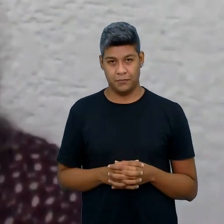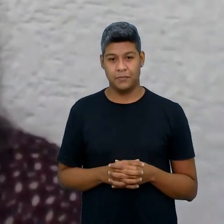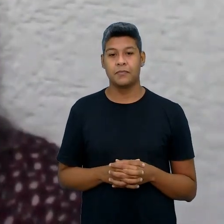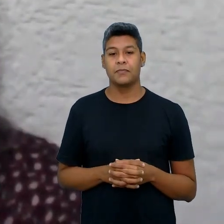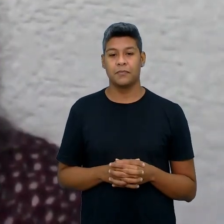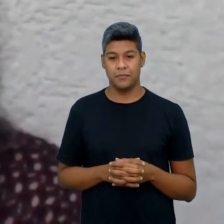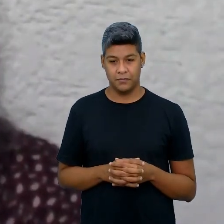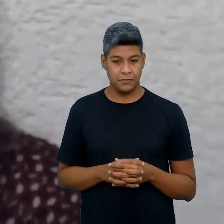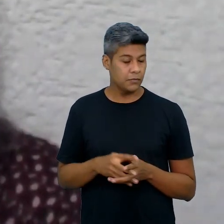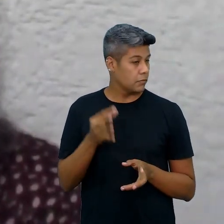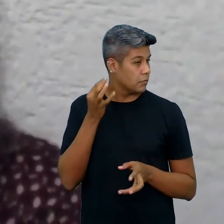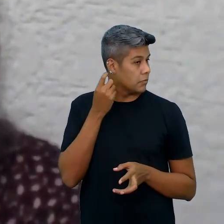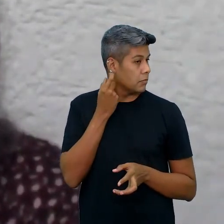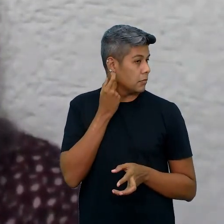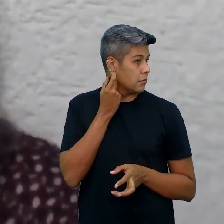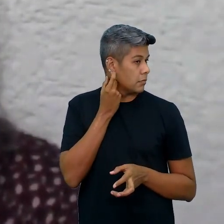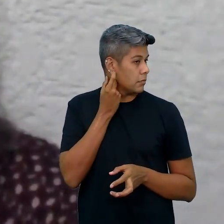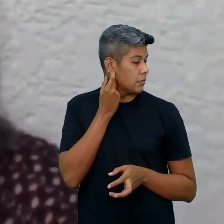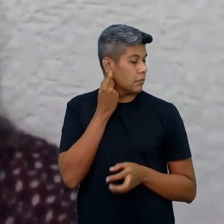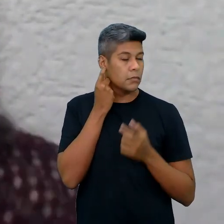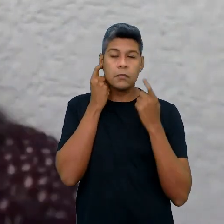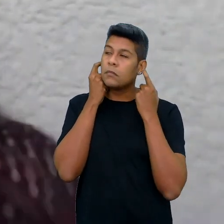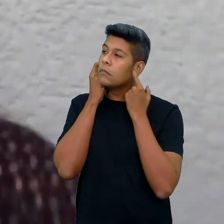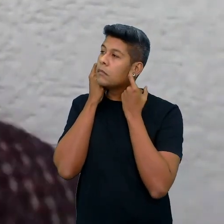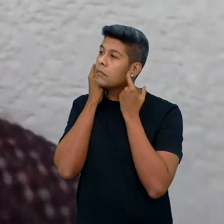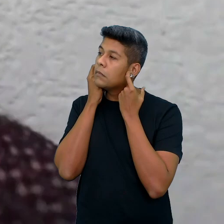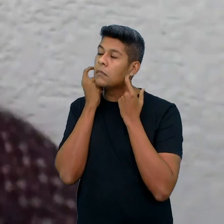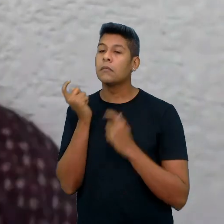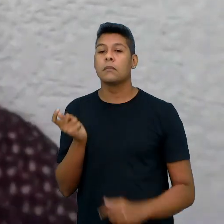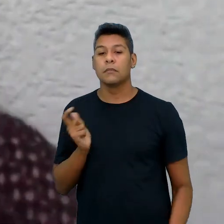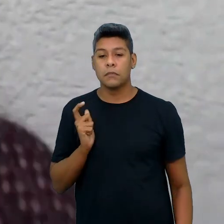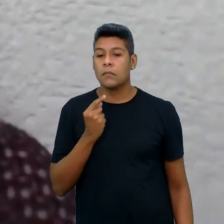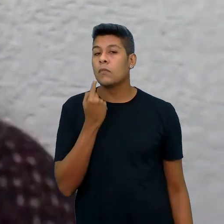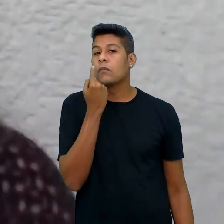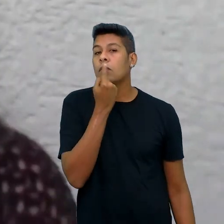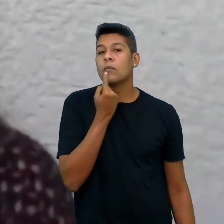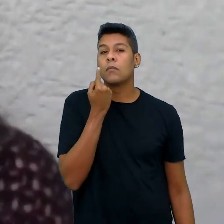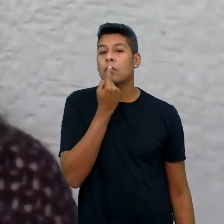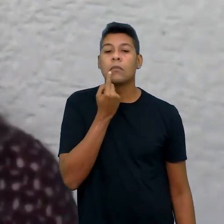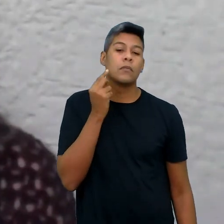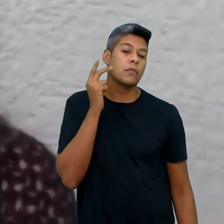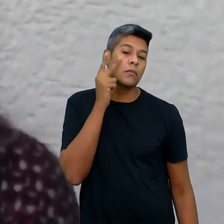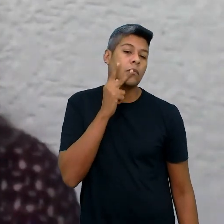uso um brinco de argolas aqui dourada e um batonzinho.